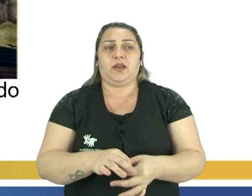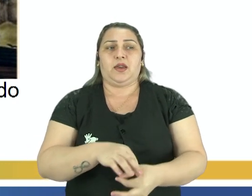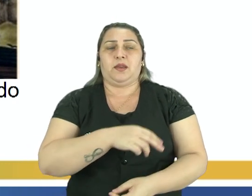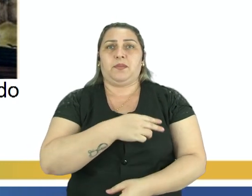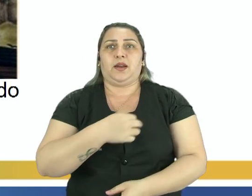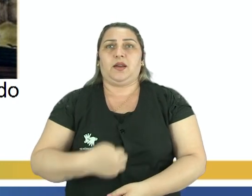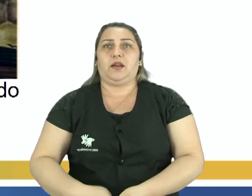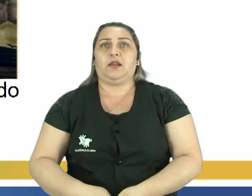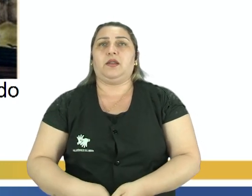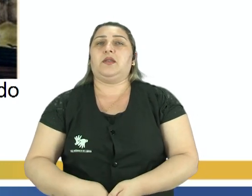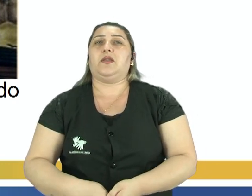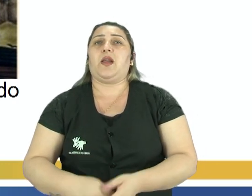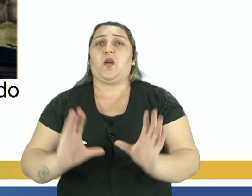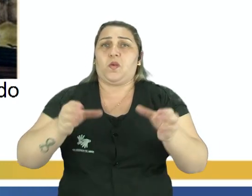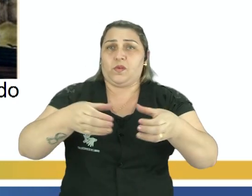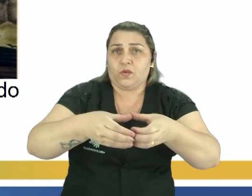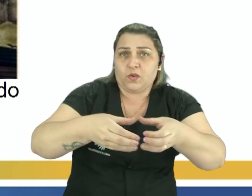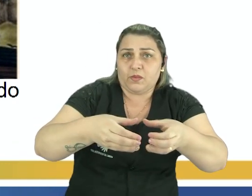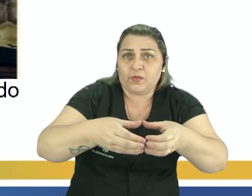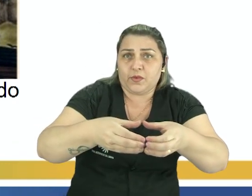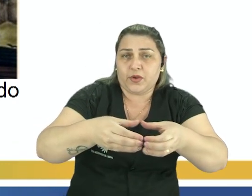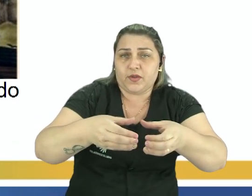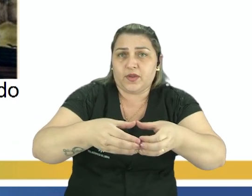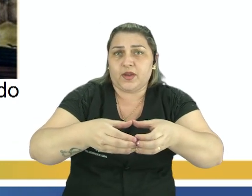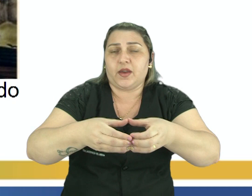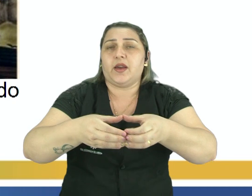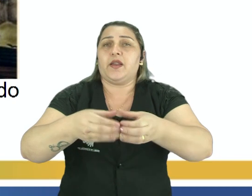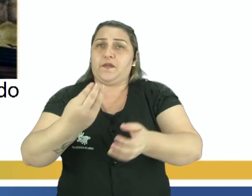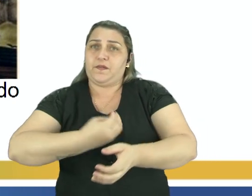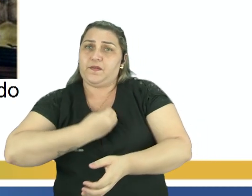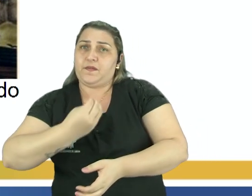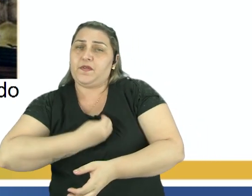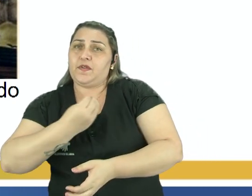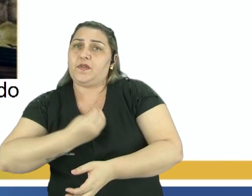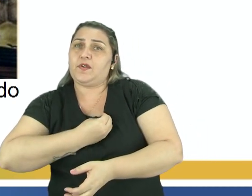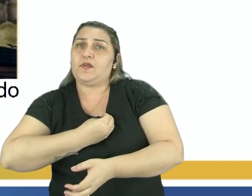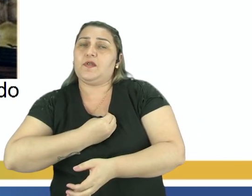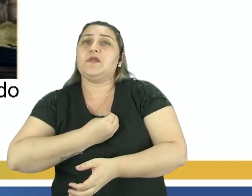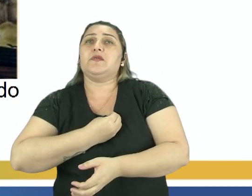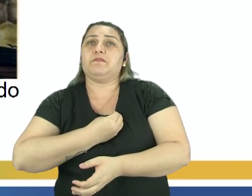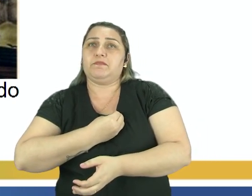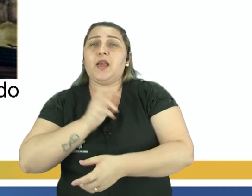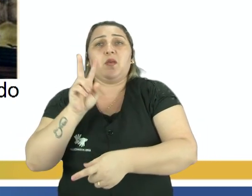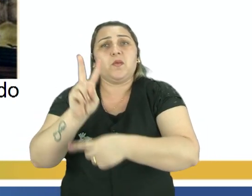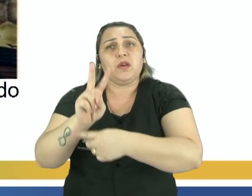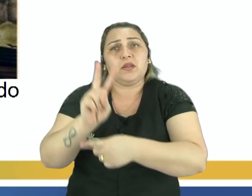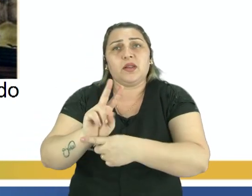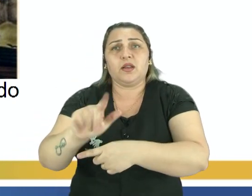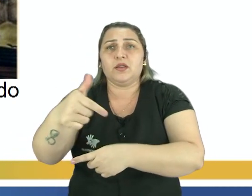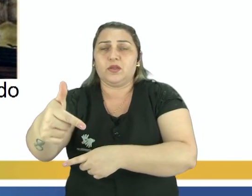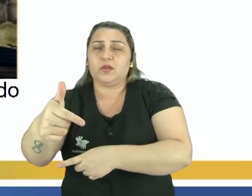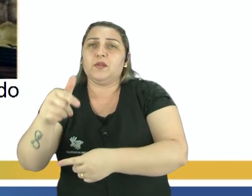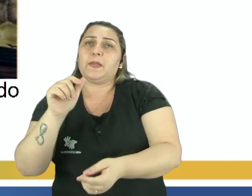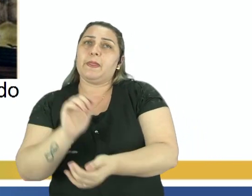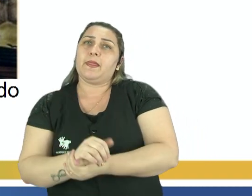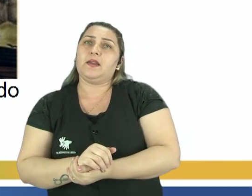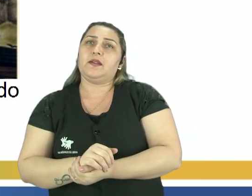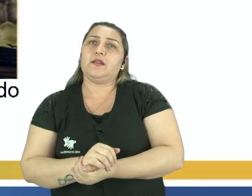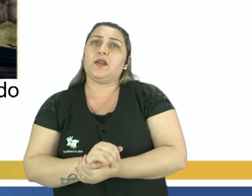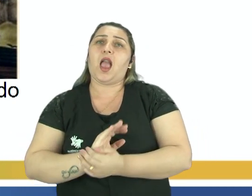um sentido de comunidade. Né? Eles começaram ali a conviver e a se importar uns com os outros. E a partir disso começaram